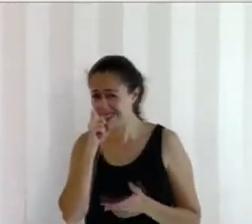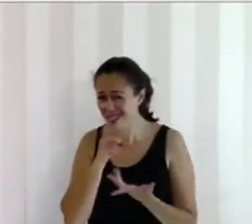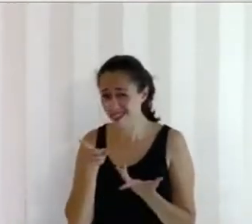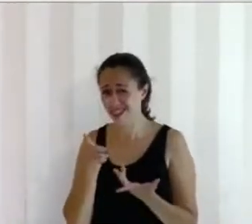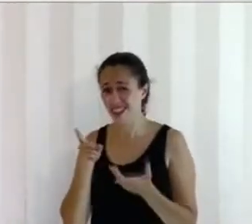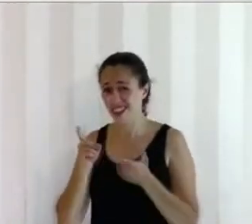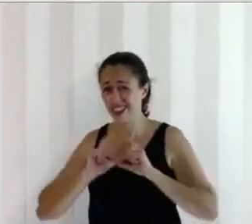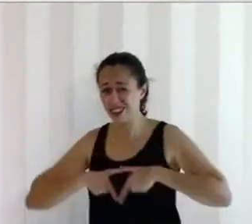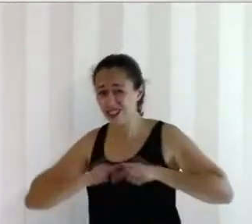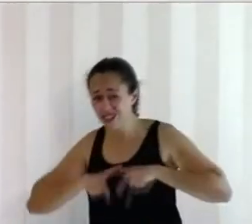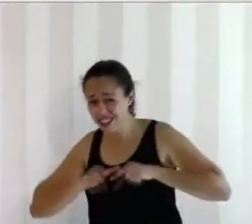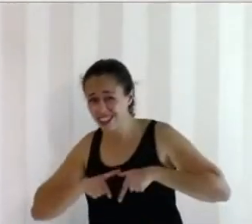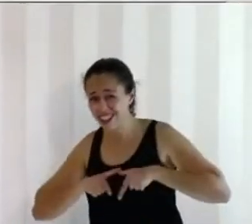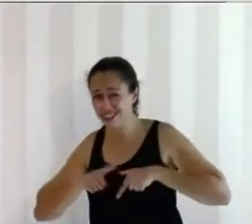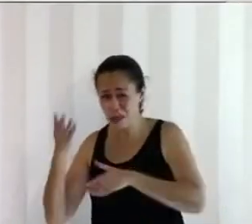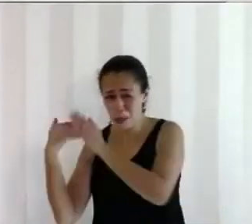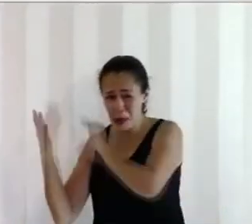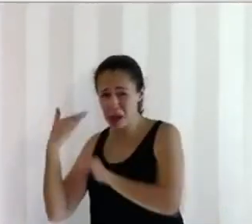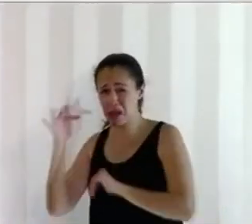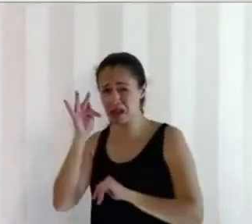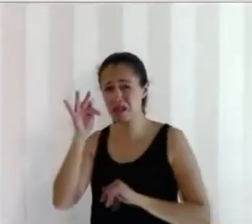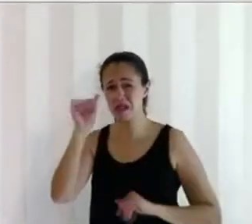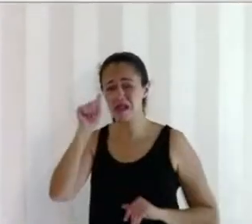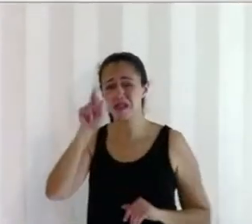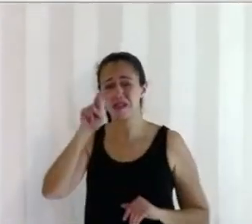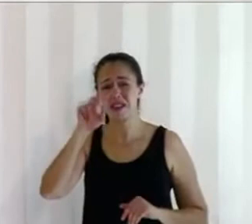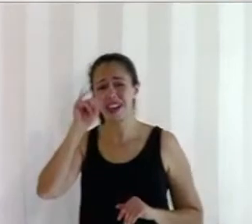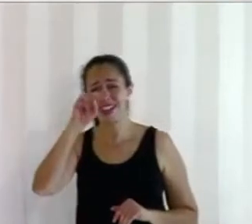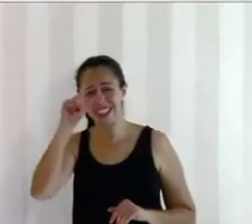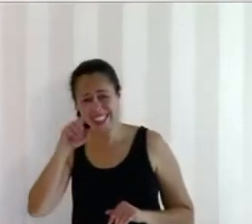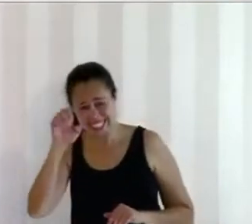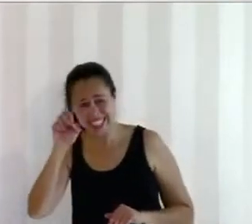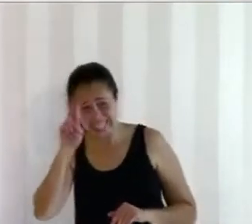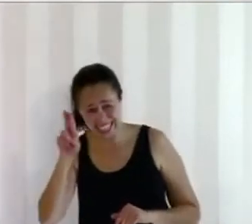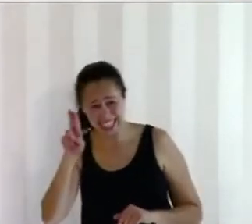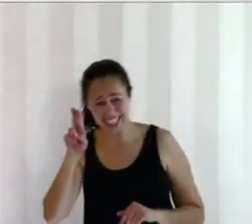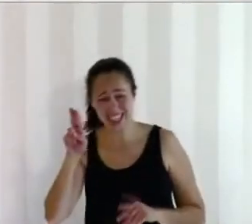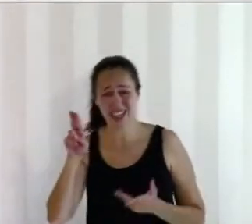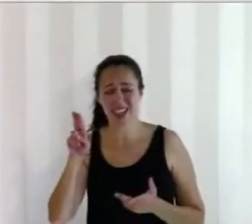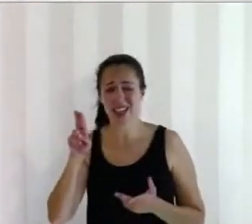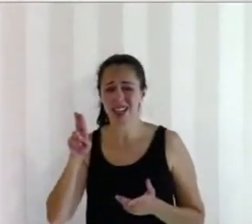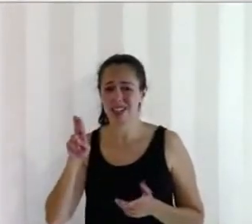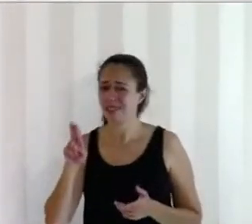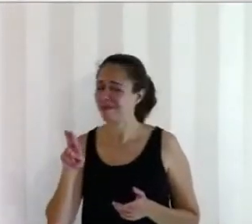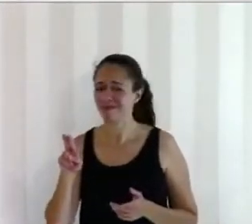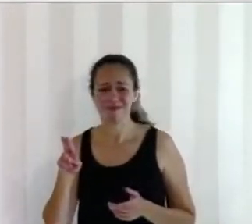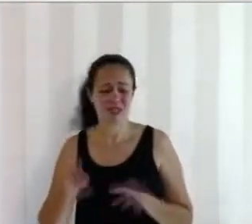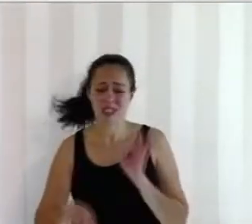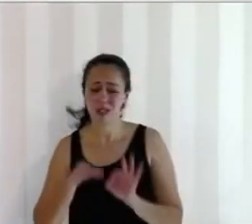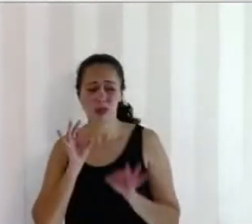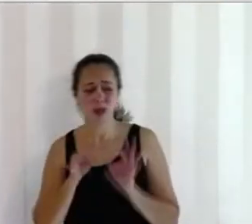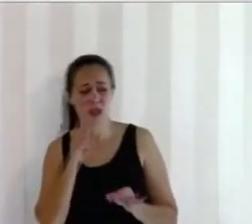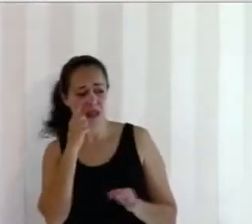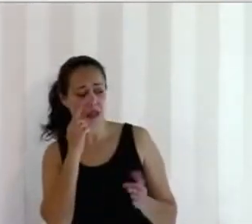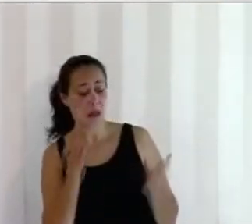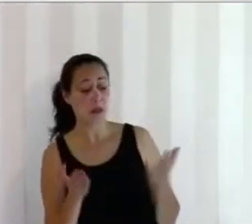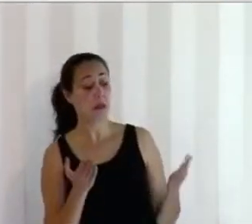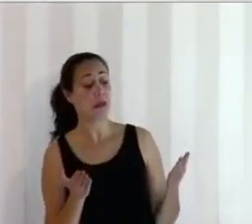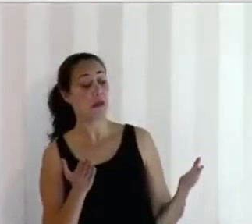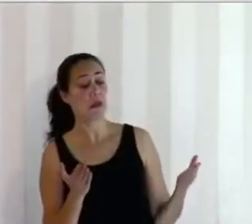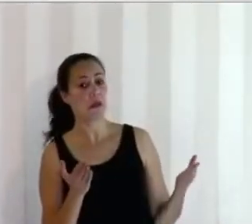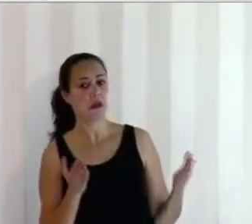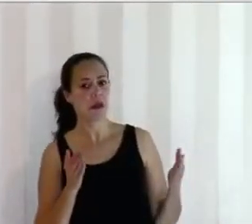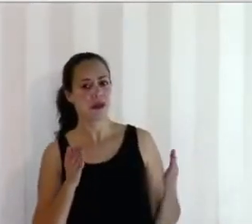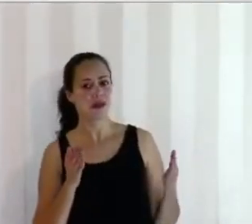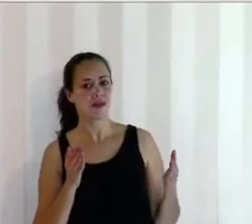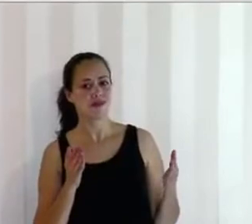uma prática de piedade, que não seja só uma prática externa, mas que seja uma prática do coração. Nós